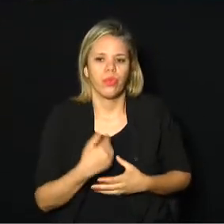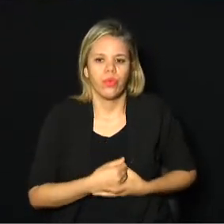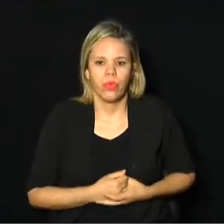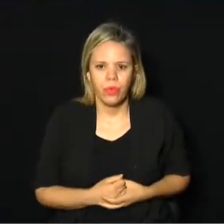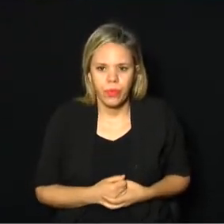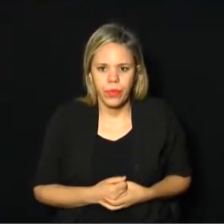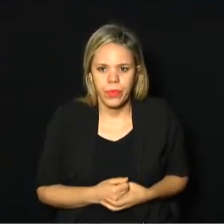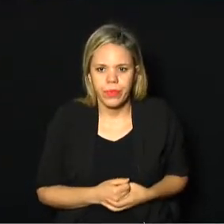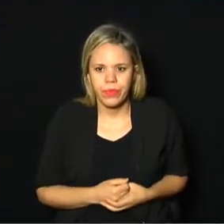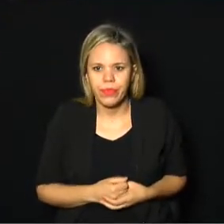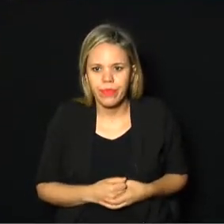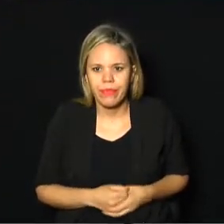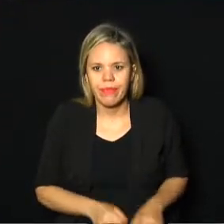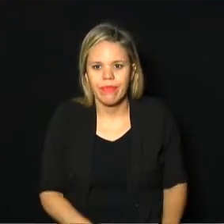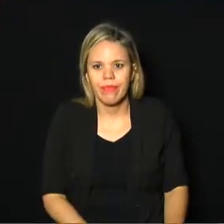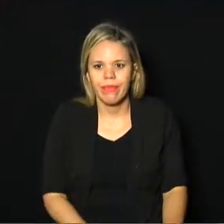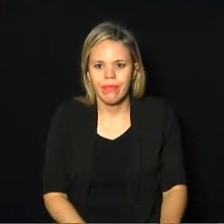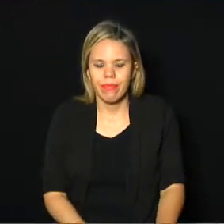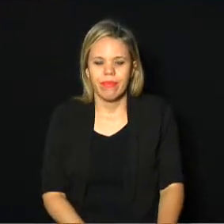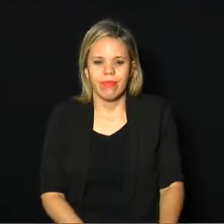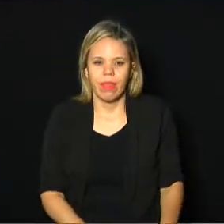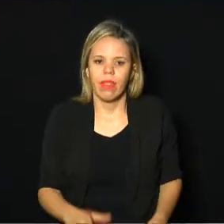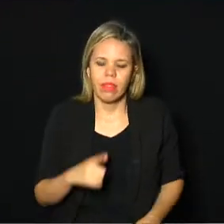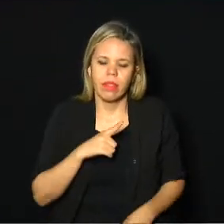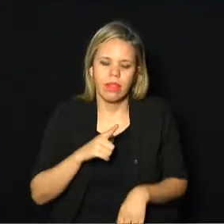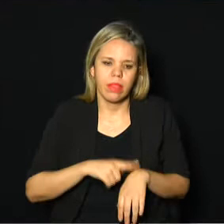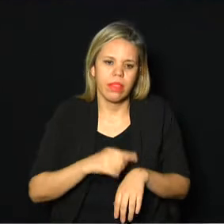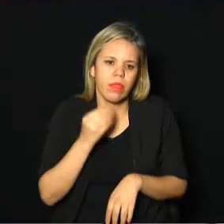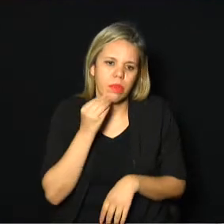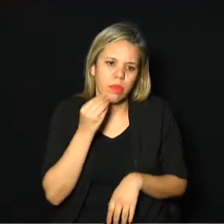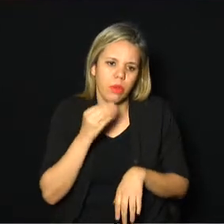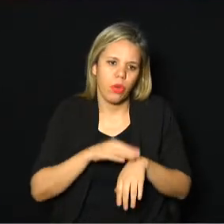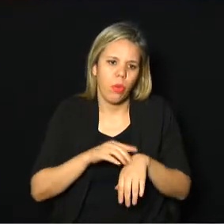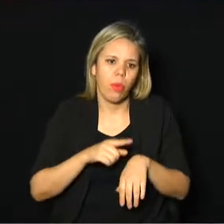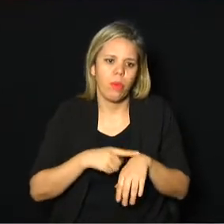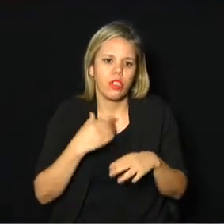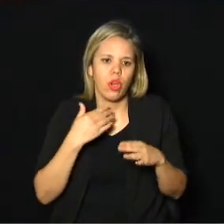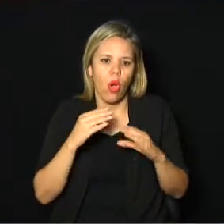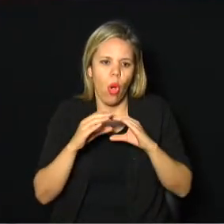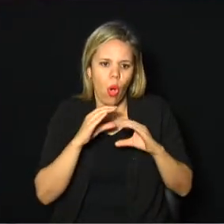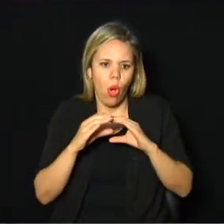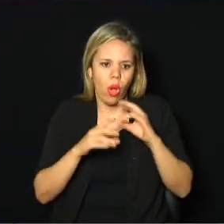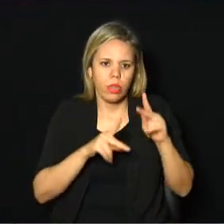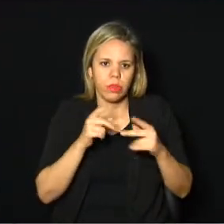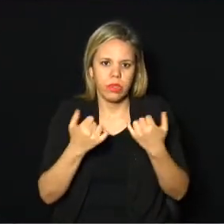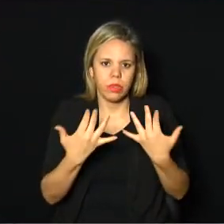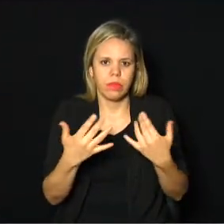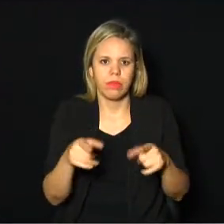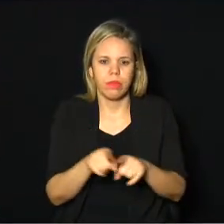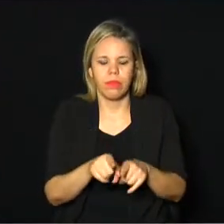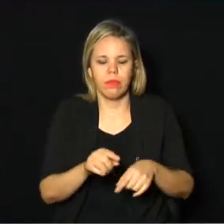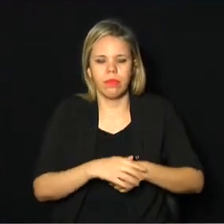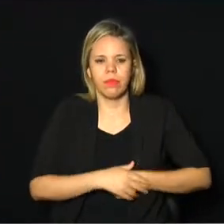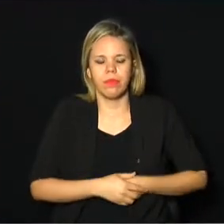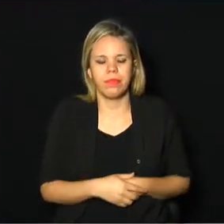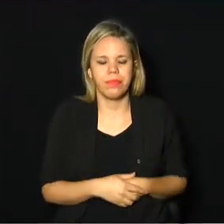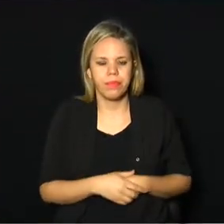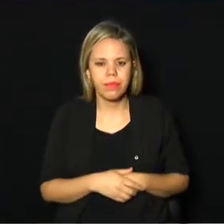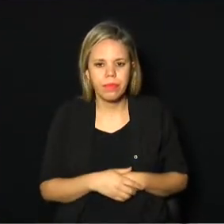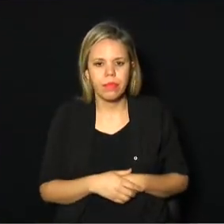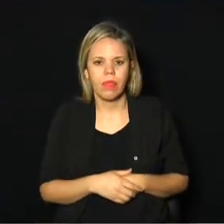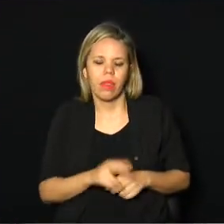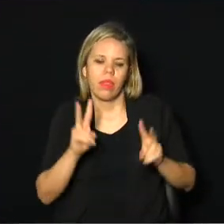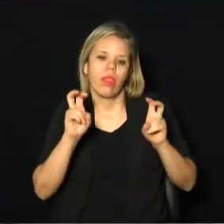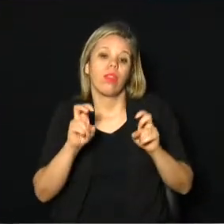gente vai, né, possibilitar ter um momento para essa comunicação com o público também. Bom, esse tema